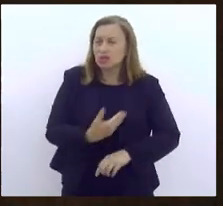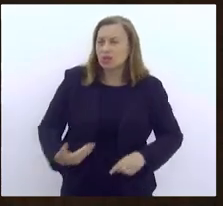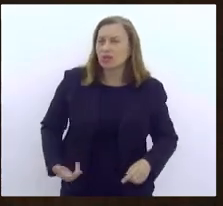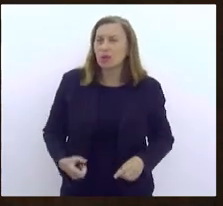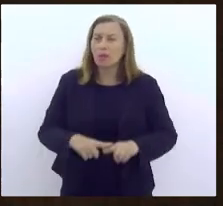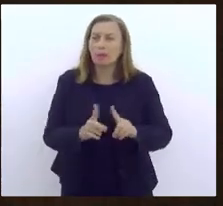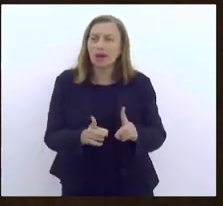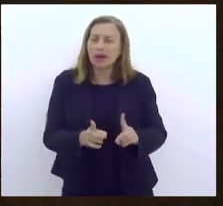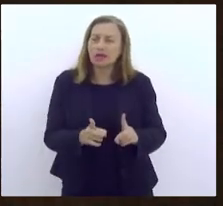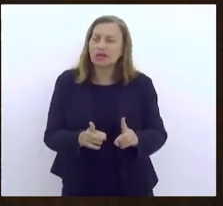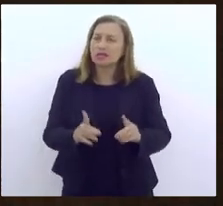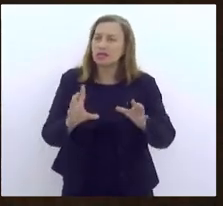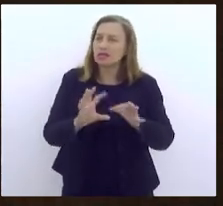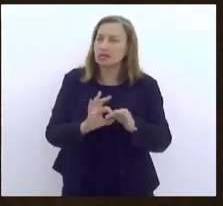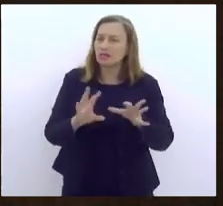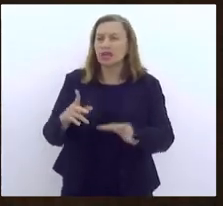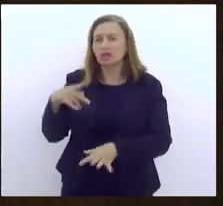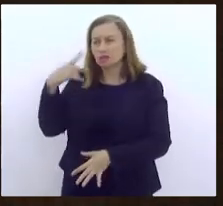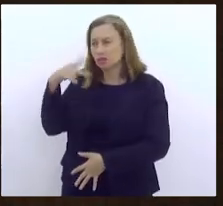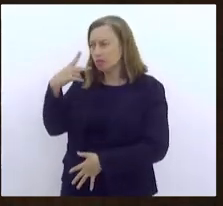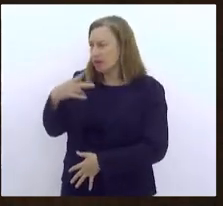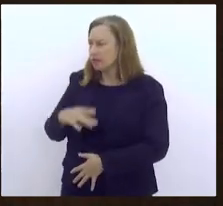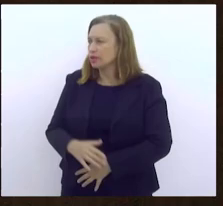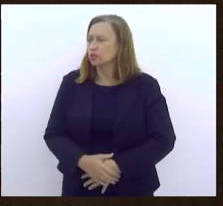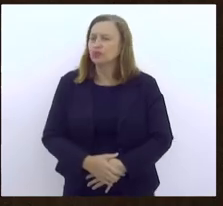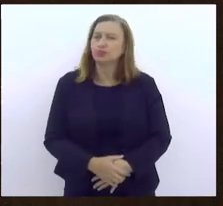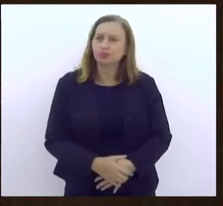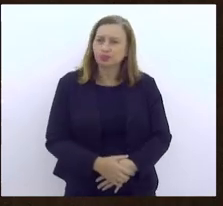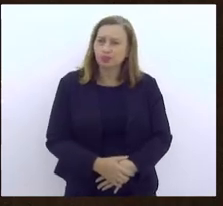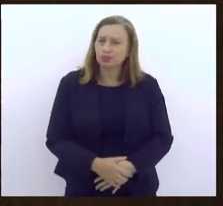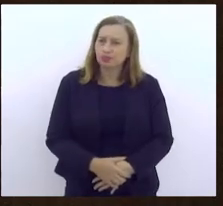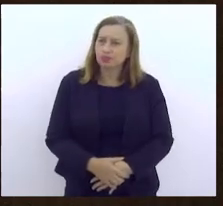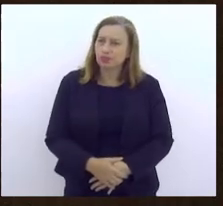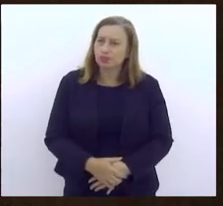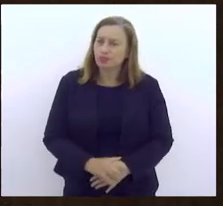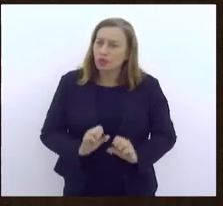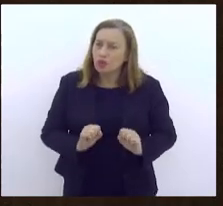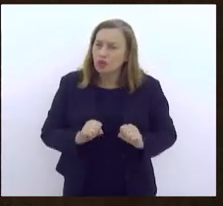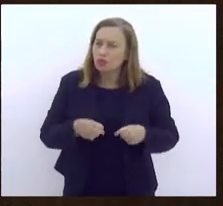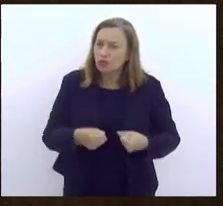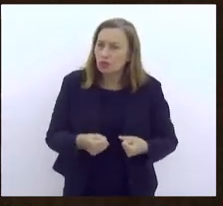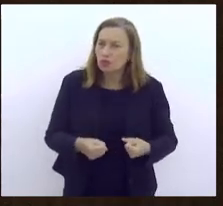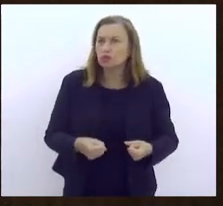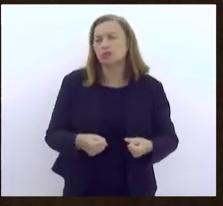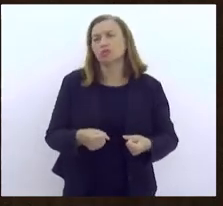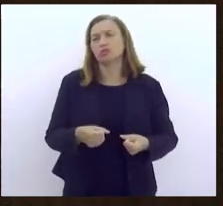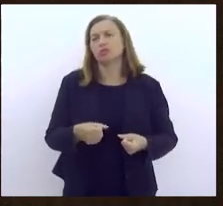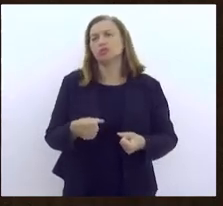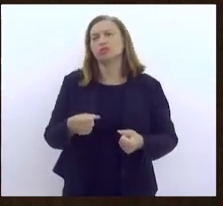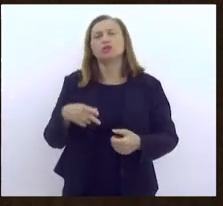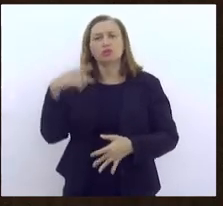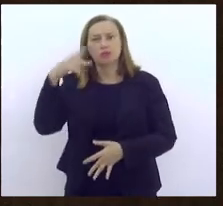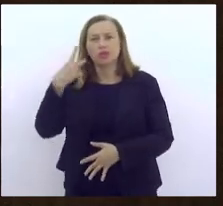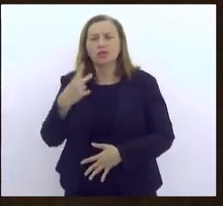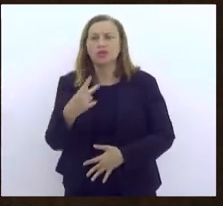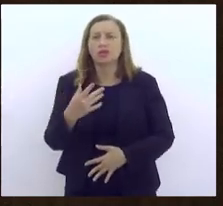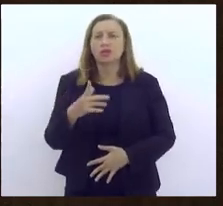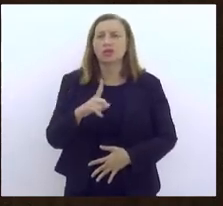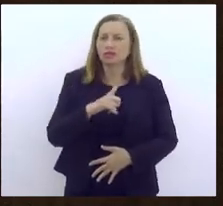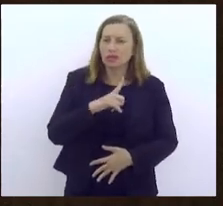com a autonomia do Parlamento, tem que ver com o reforço do Parlamento. E eu acho que aí nós vamos